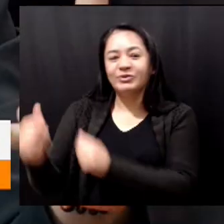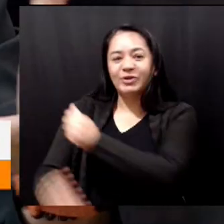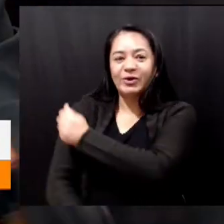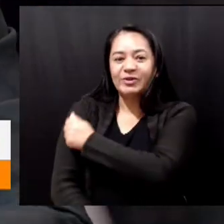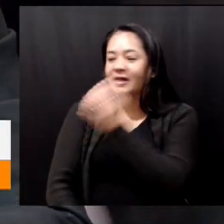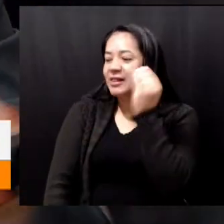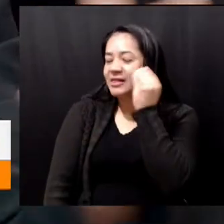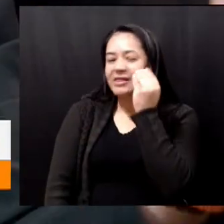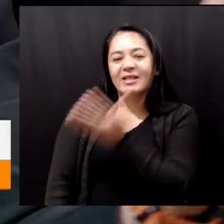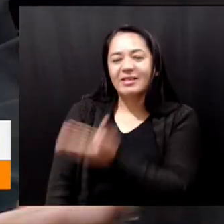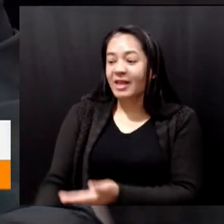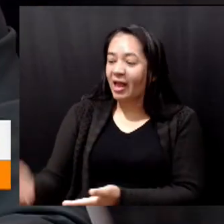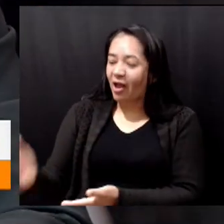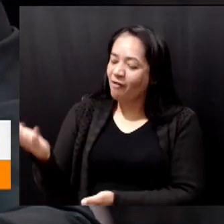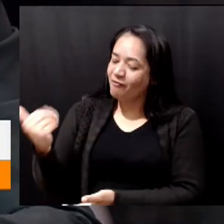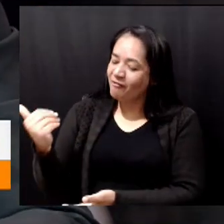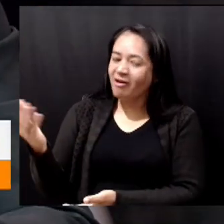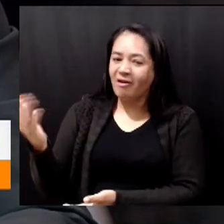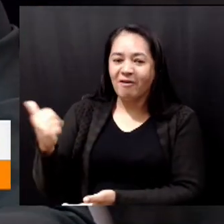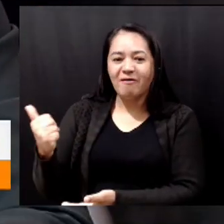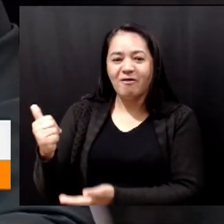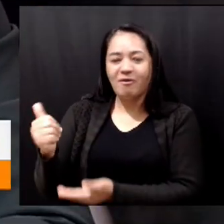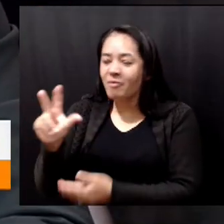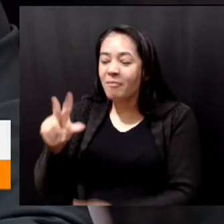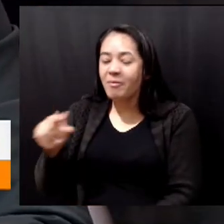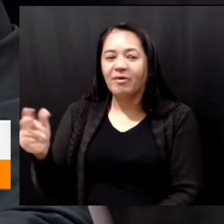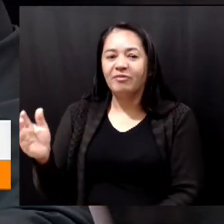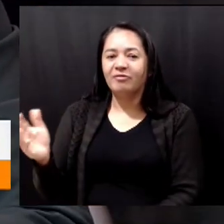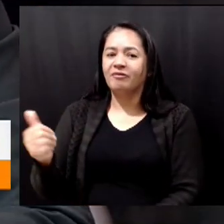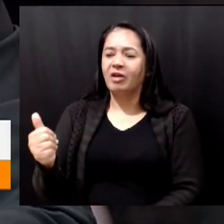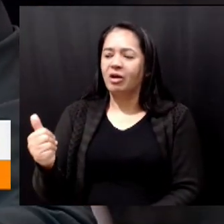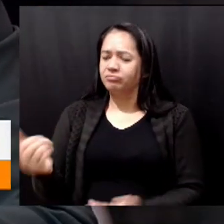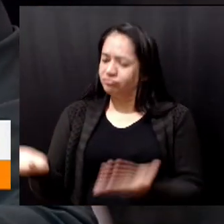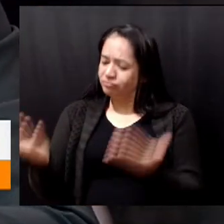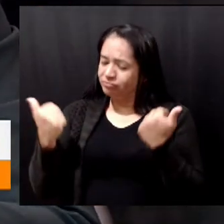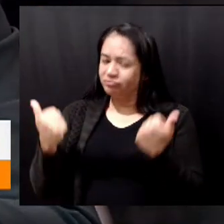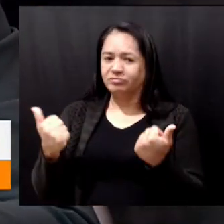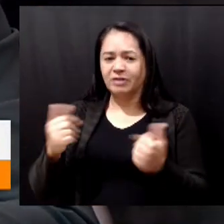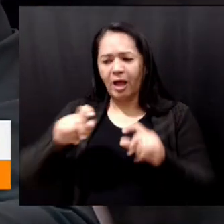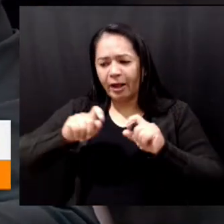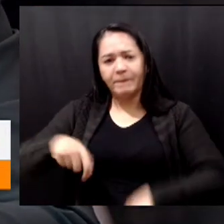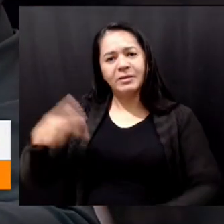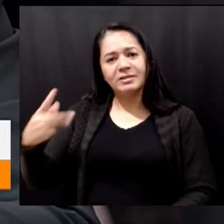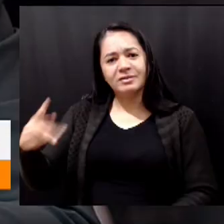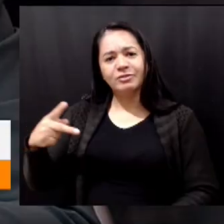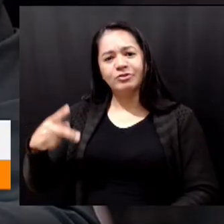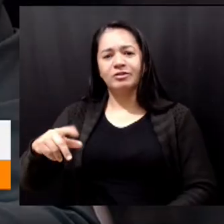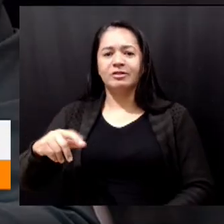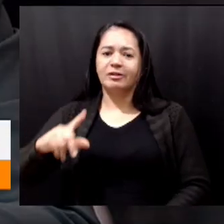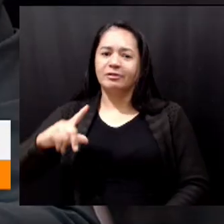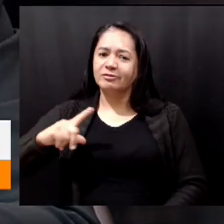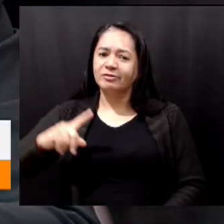a pegar toda essa capacidade que eles possuem, né?